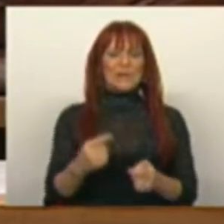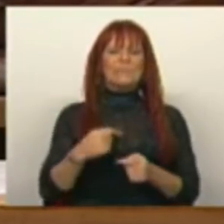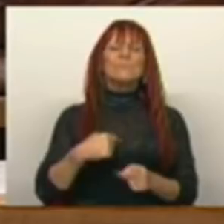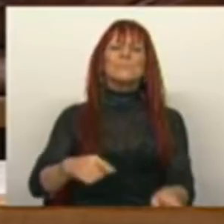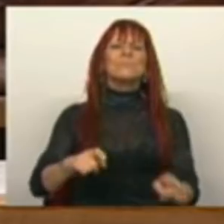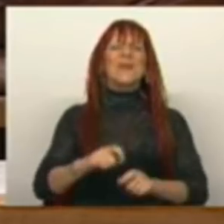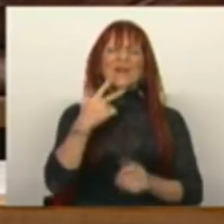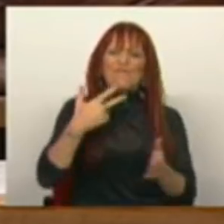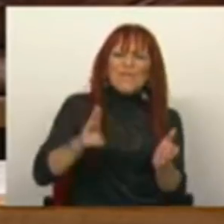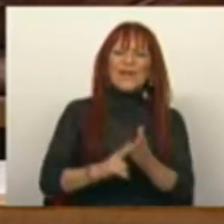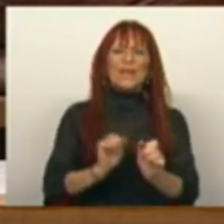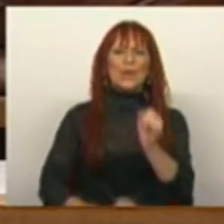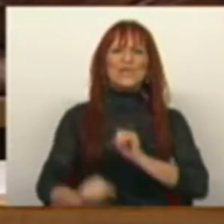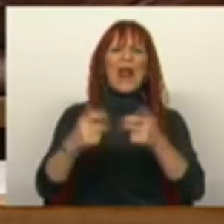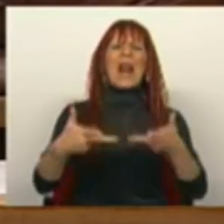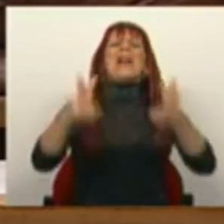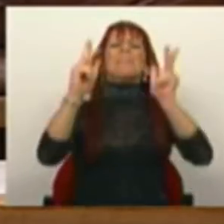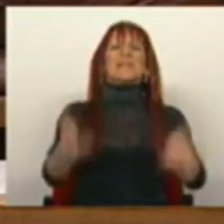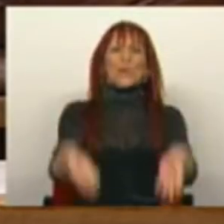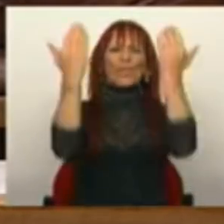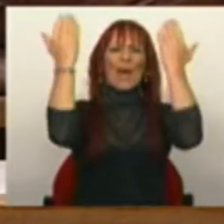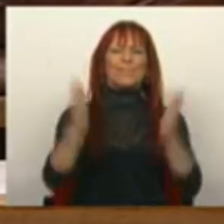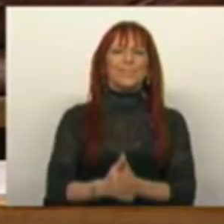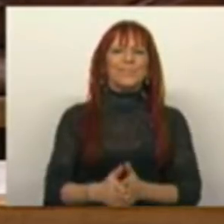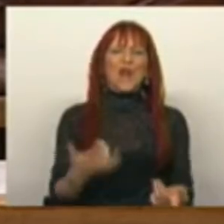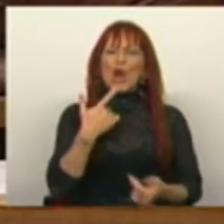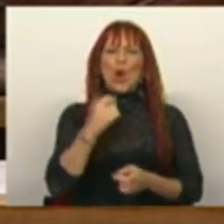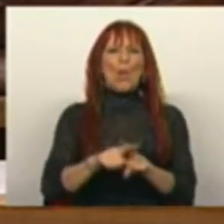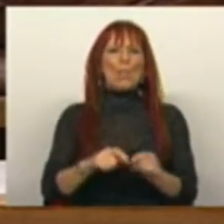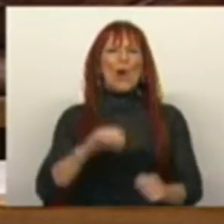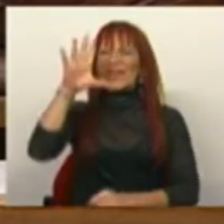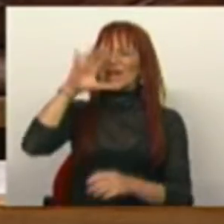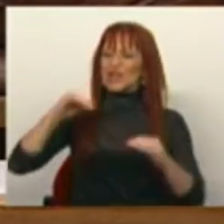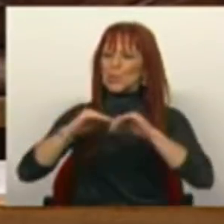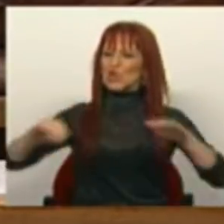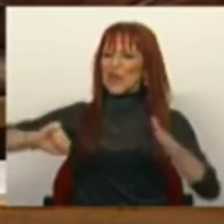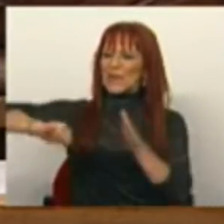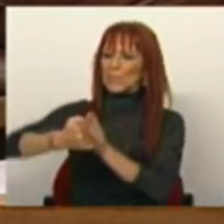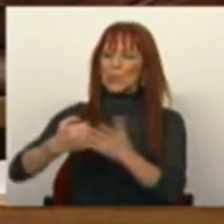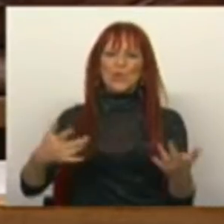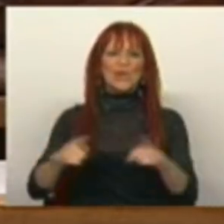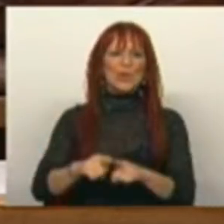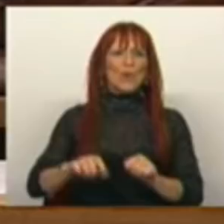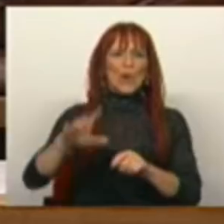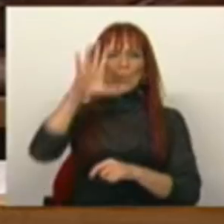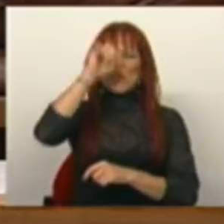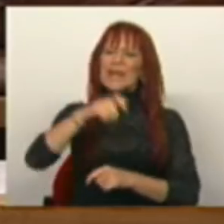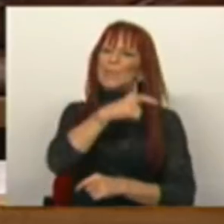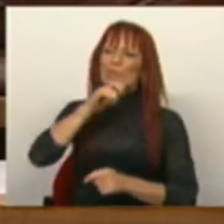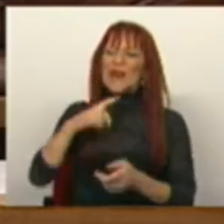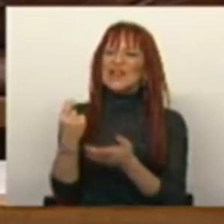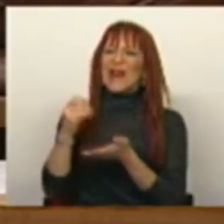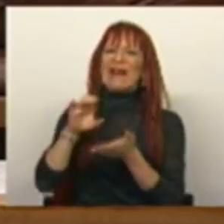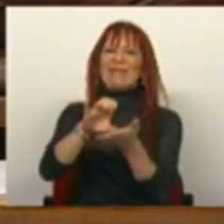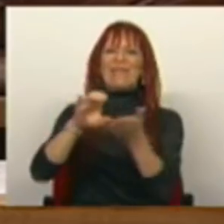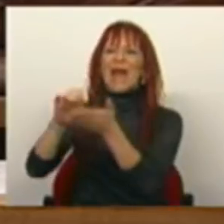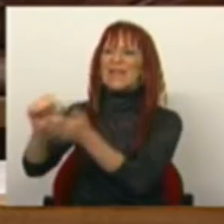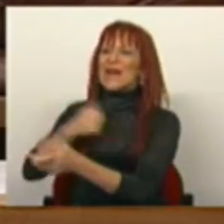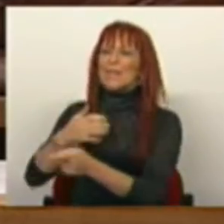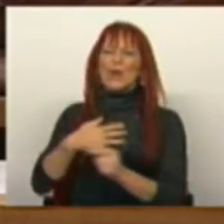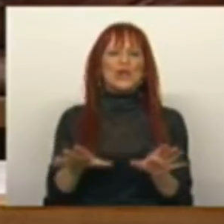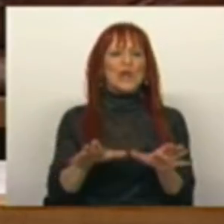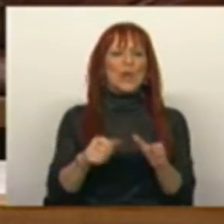da sua verdadeira libertação. Não podemos ter um estado de emergência em que o Estado promete liquidez às empresas e